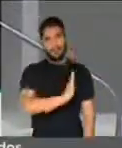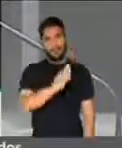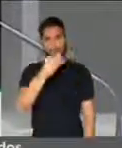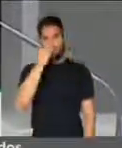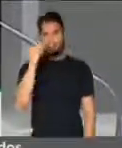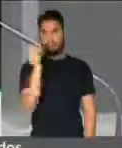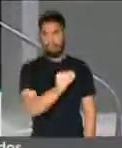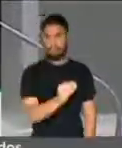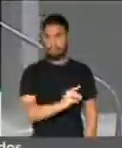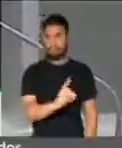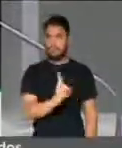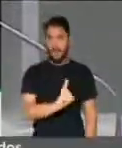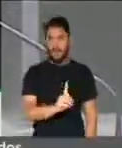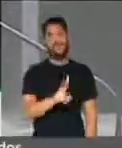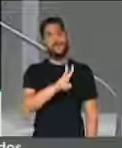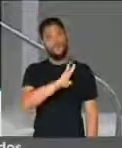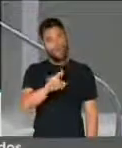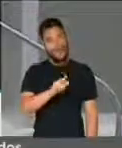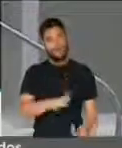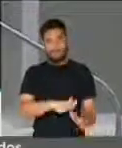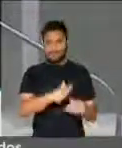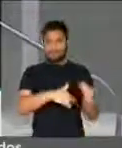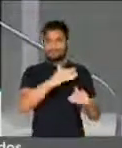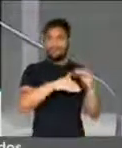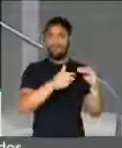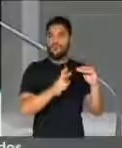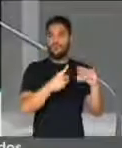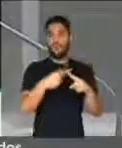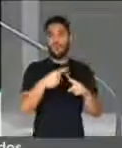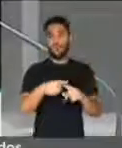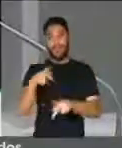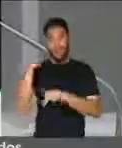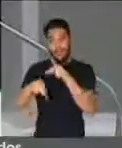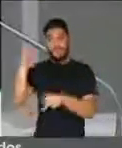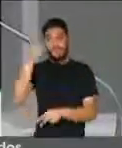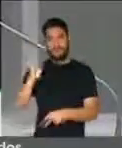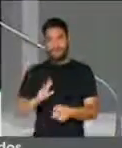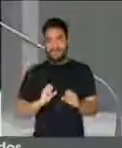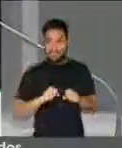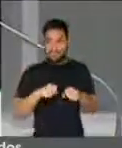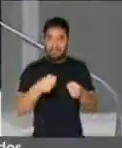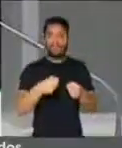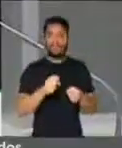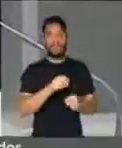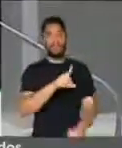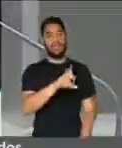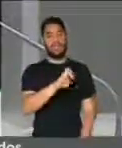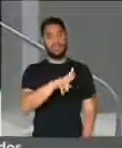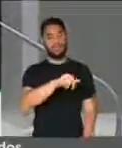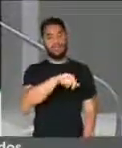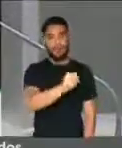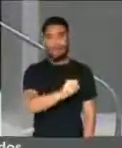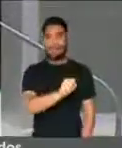lixo aquilo que o povo brasileiro construiu, que foi simbolicamente a sua Eletrobras.